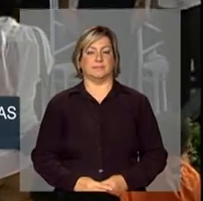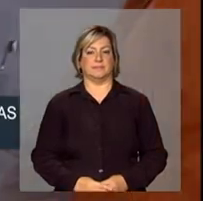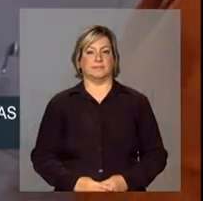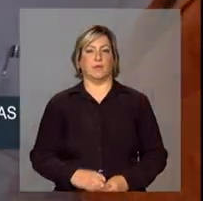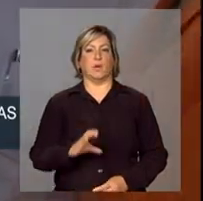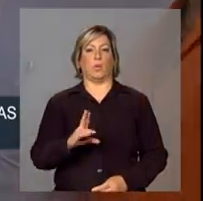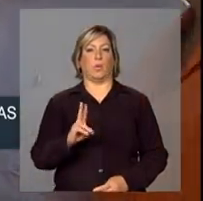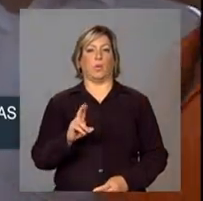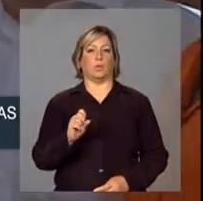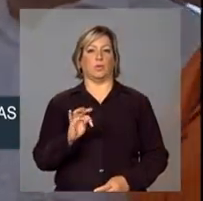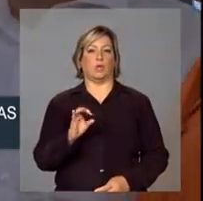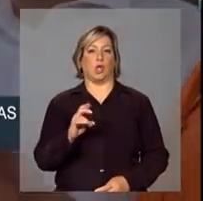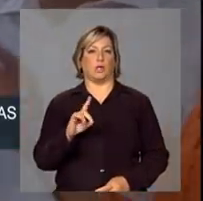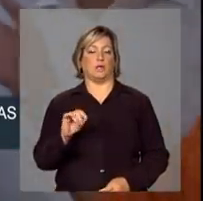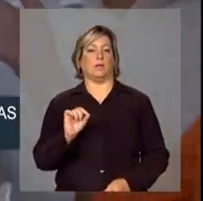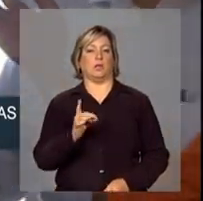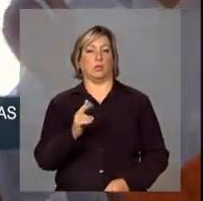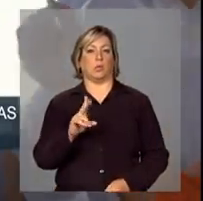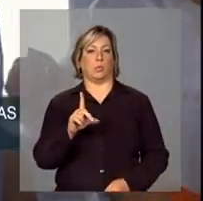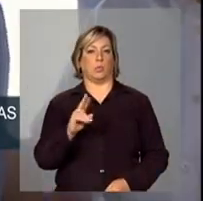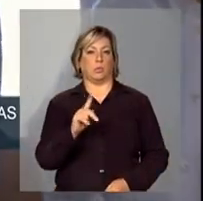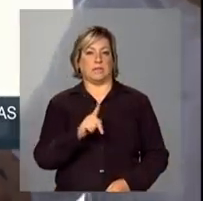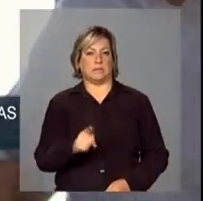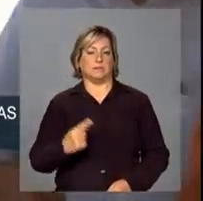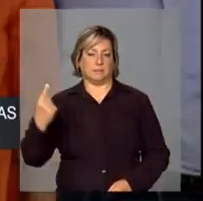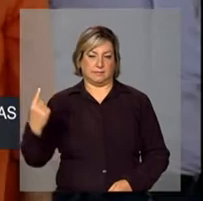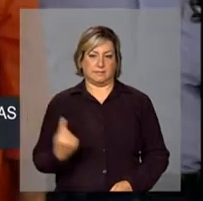De Custódia, Dr. Luiz Carlos.